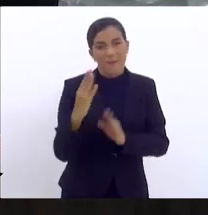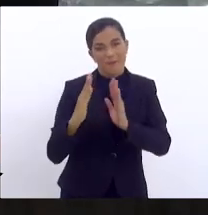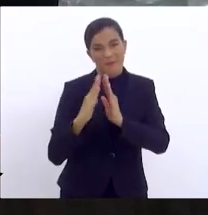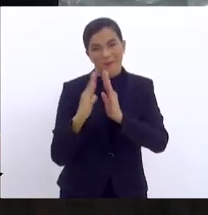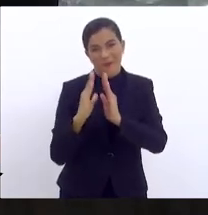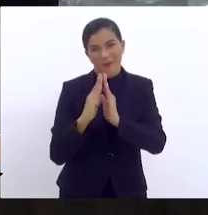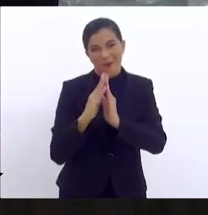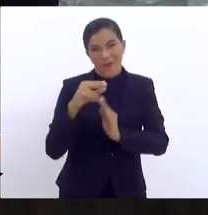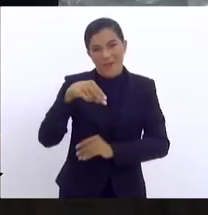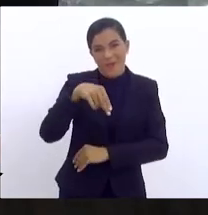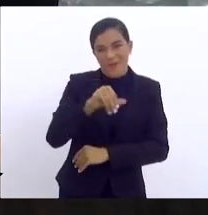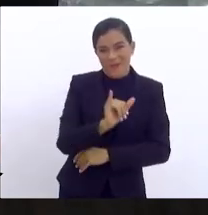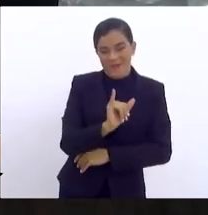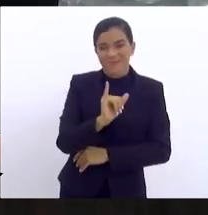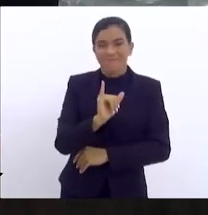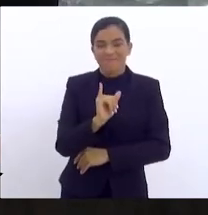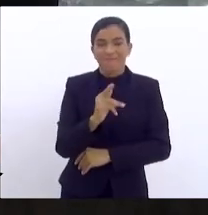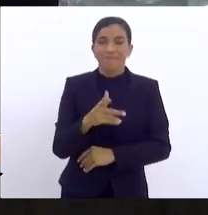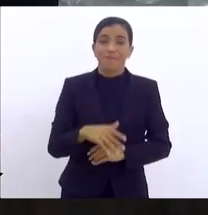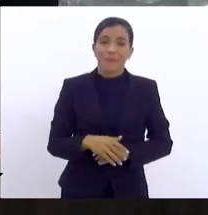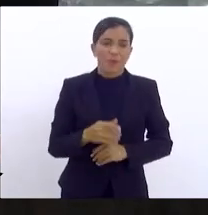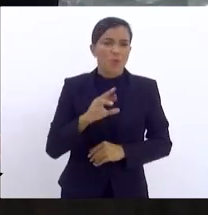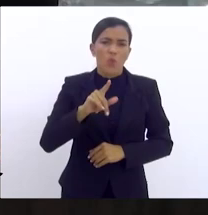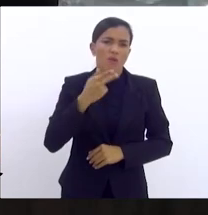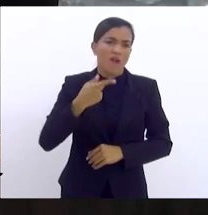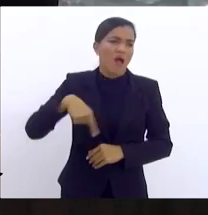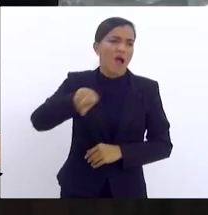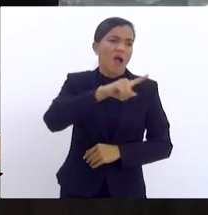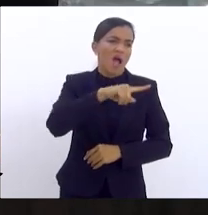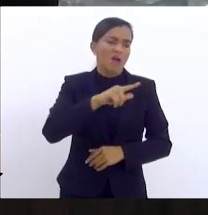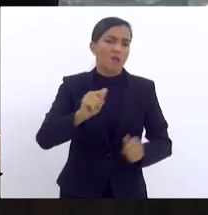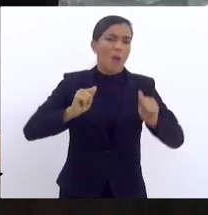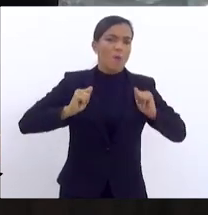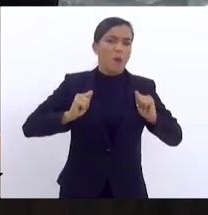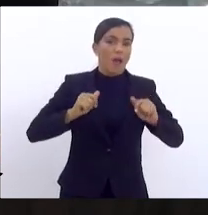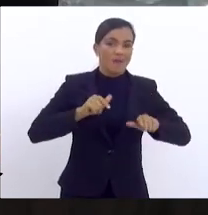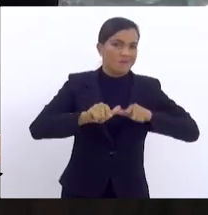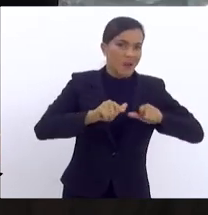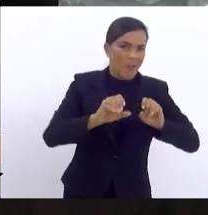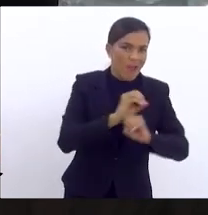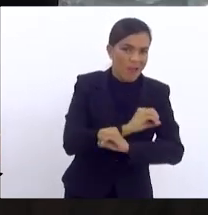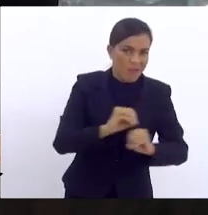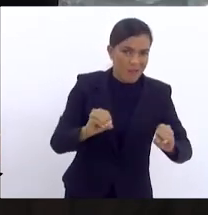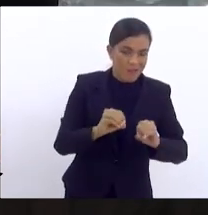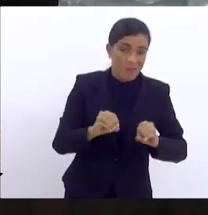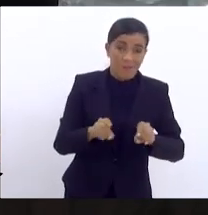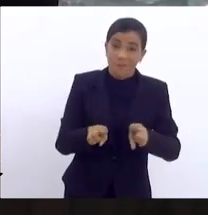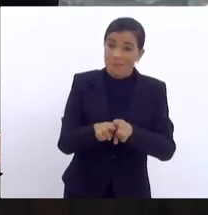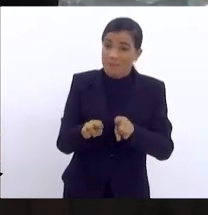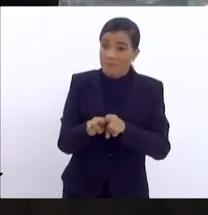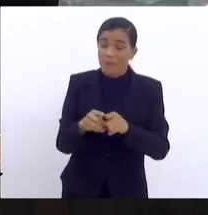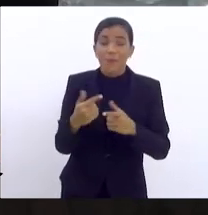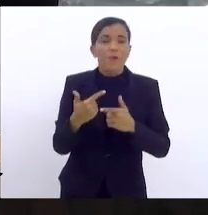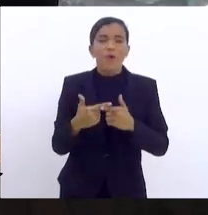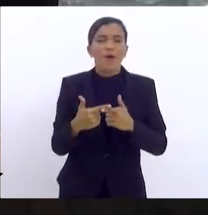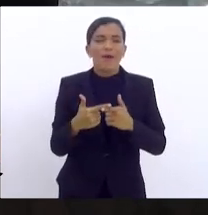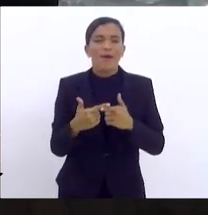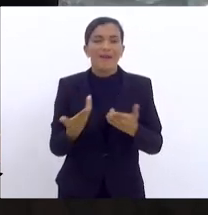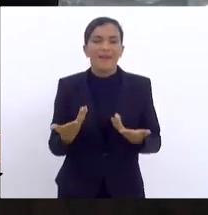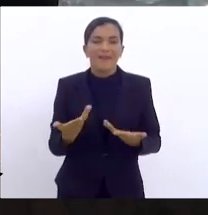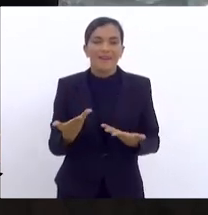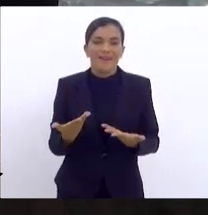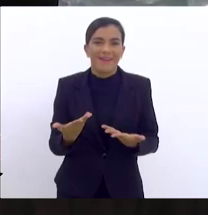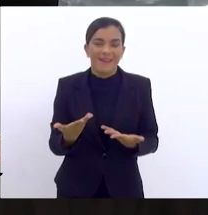não é dizer que o senhor Eles não estão trabalhando Até porque até porque eu sempre falo que